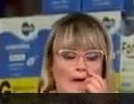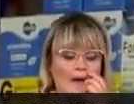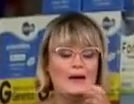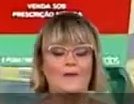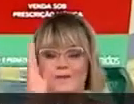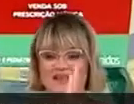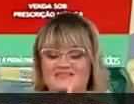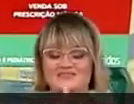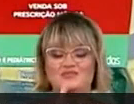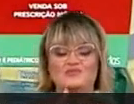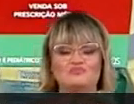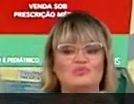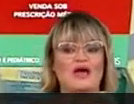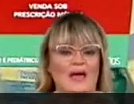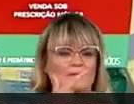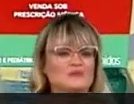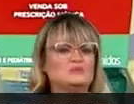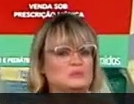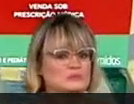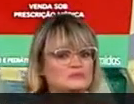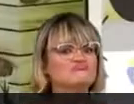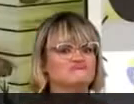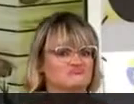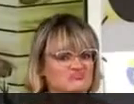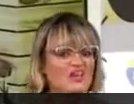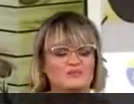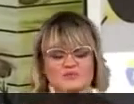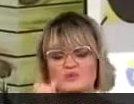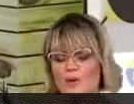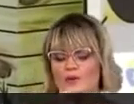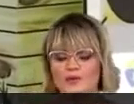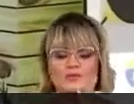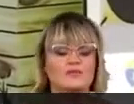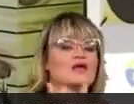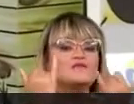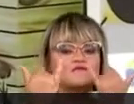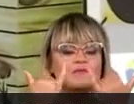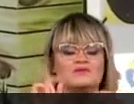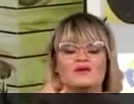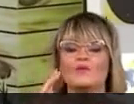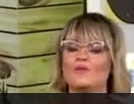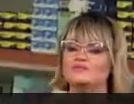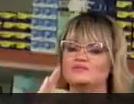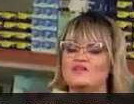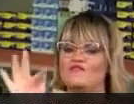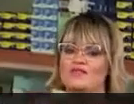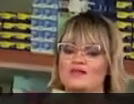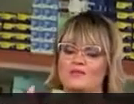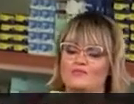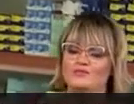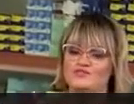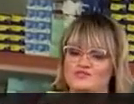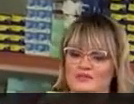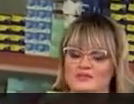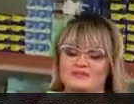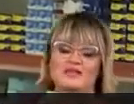10 países que mais consomem medicamentos no mundo, segundo dados do Conselho Federal de Farmácia. A